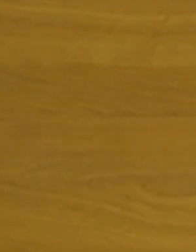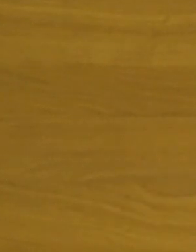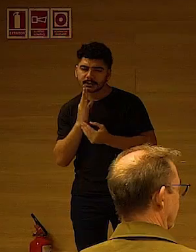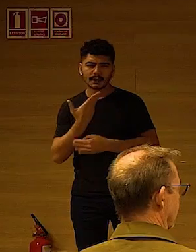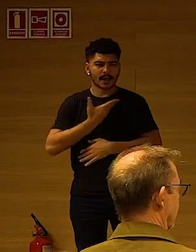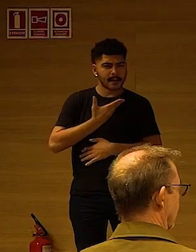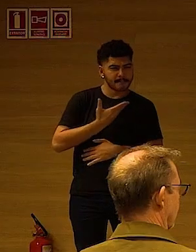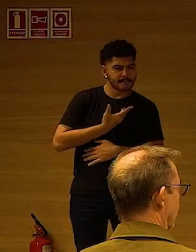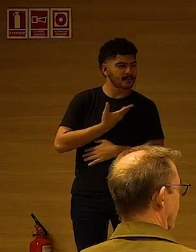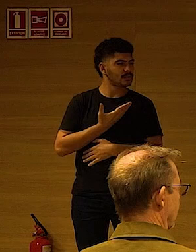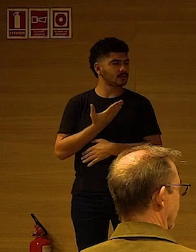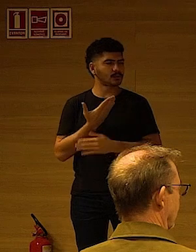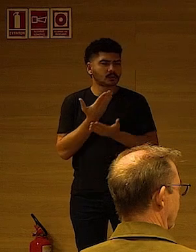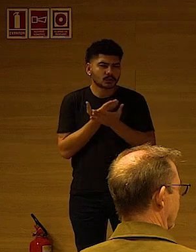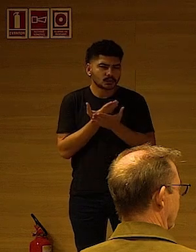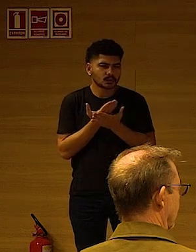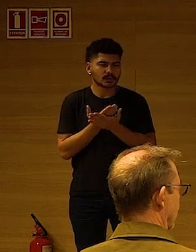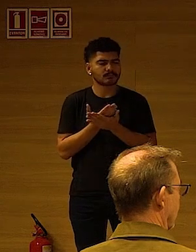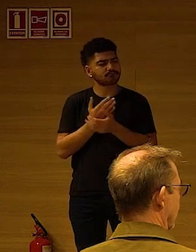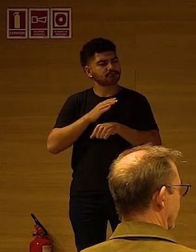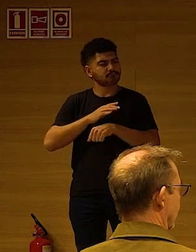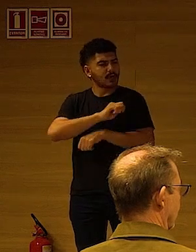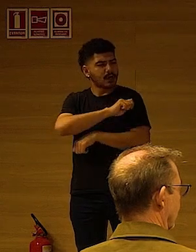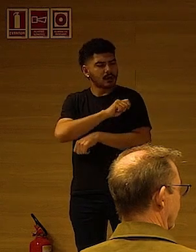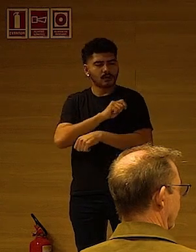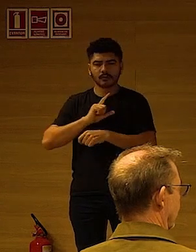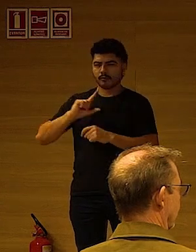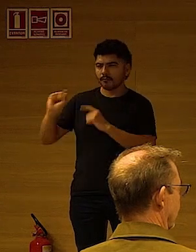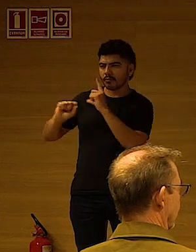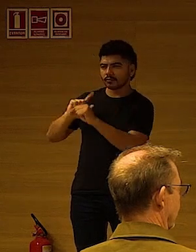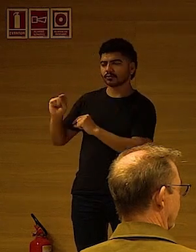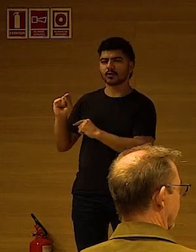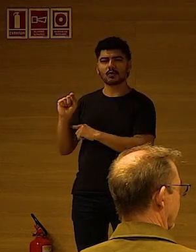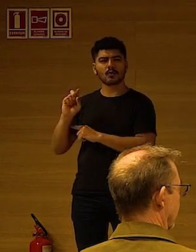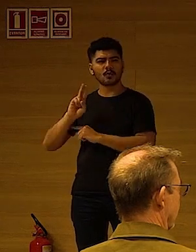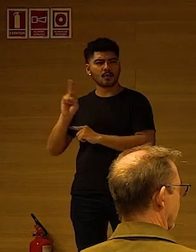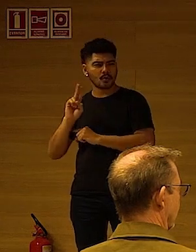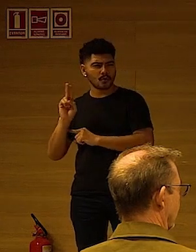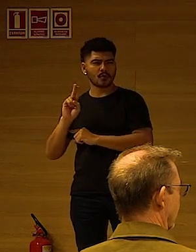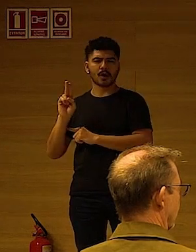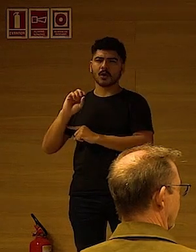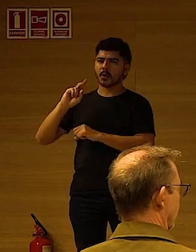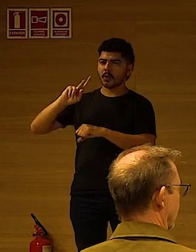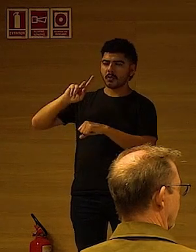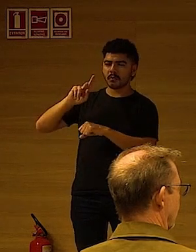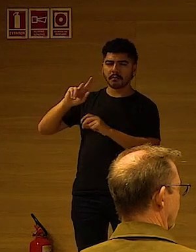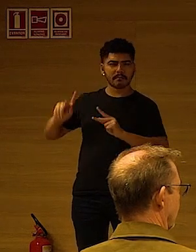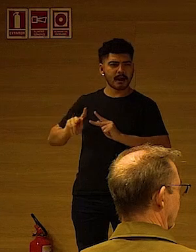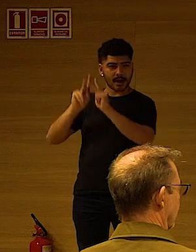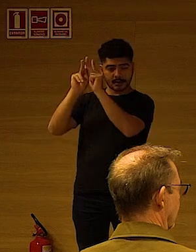meus, estudantes daquele tempo, foram para o Uruguai, outros foram para Paris, enfim, houve